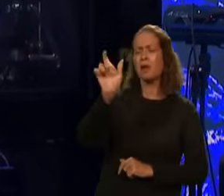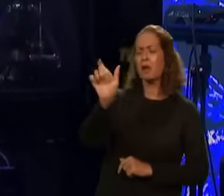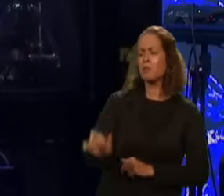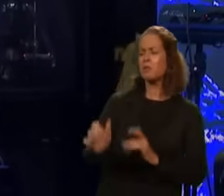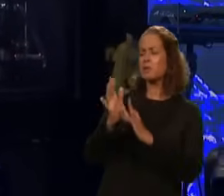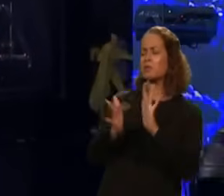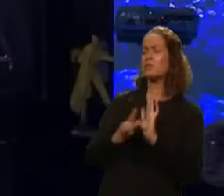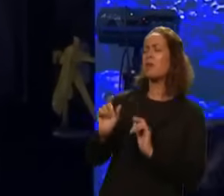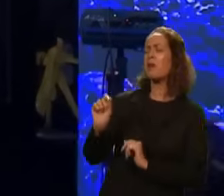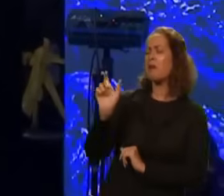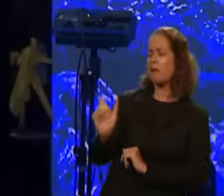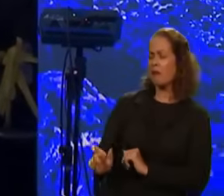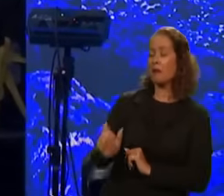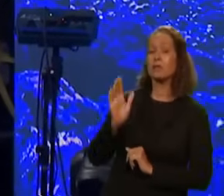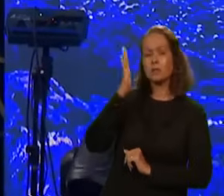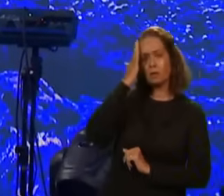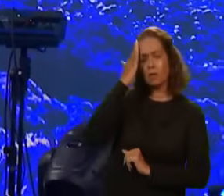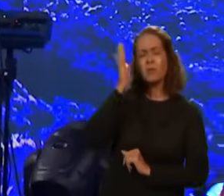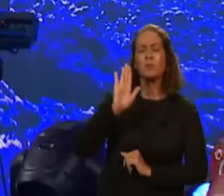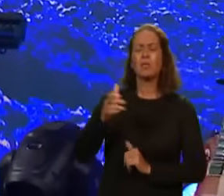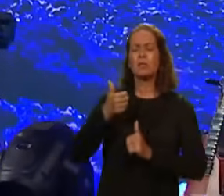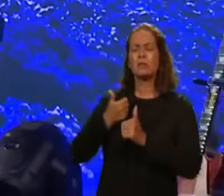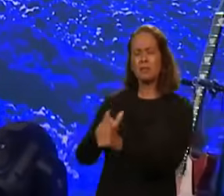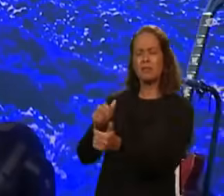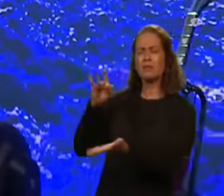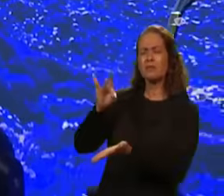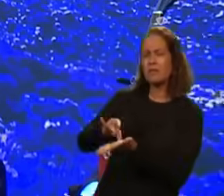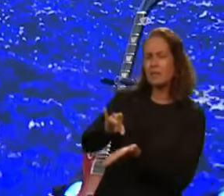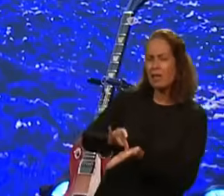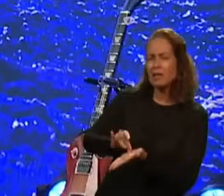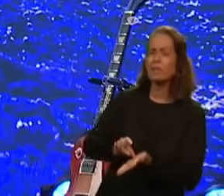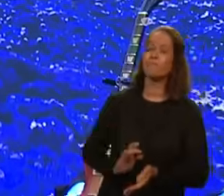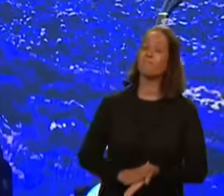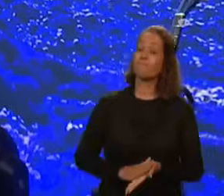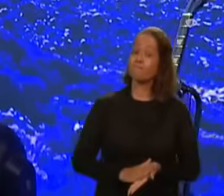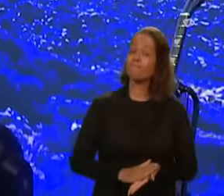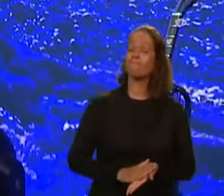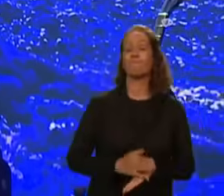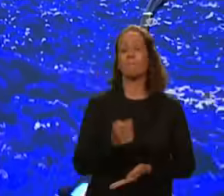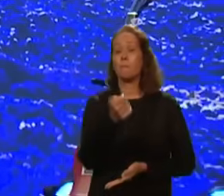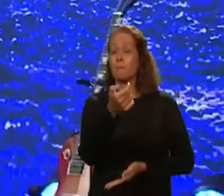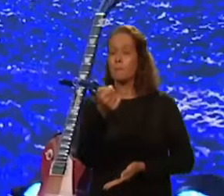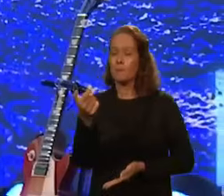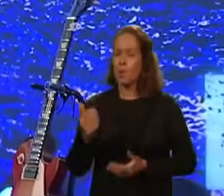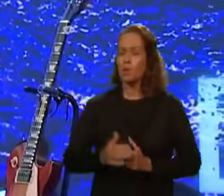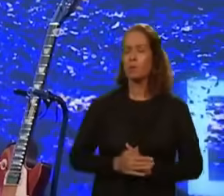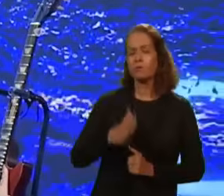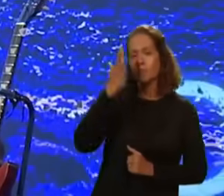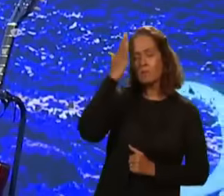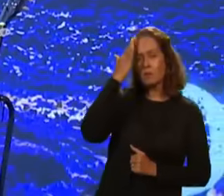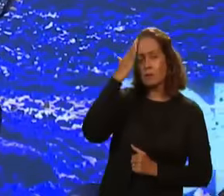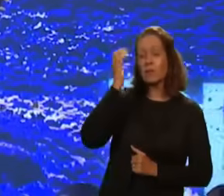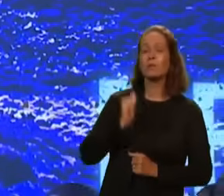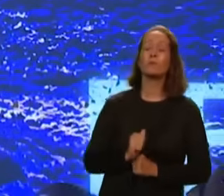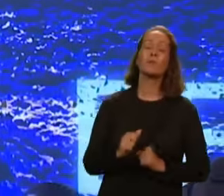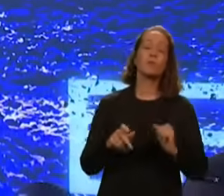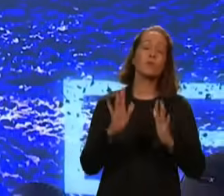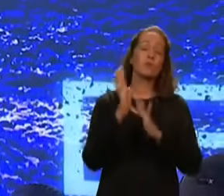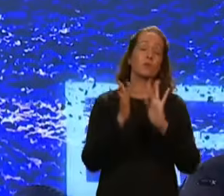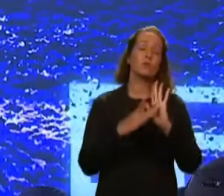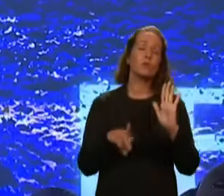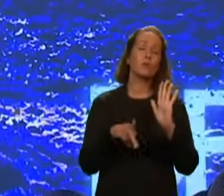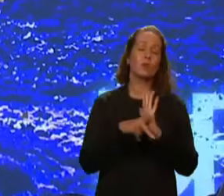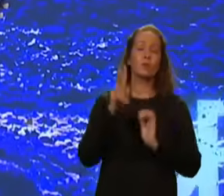a maioria que está seguindo Jesus. Ou seja, saber a história dele é uma coisa, saber que ele dividiu a história é uma coisa, saber que